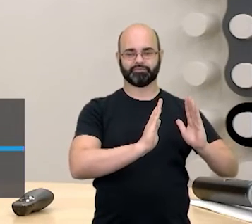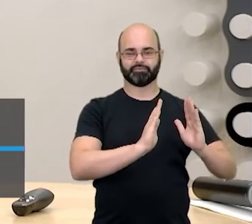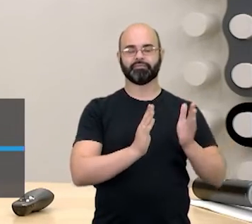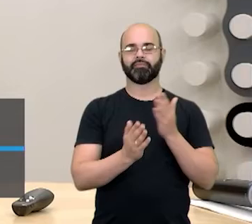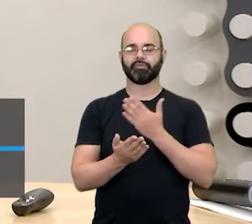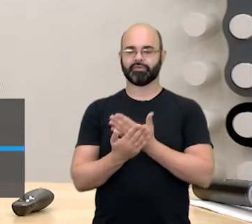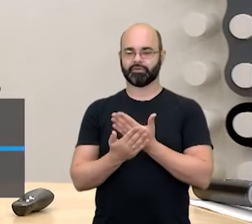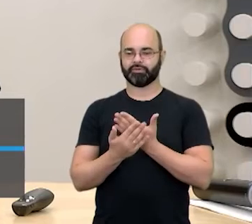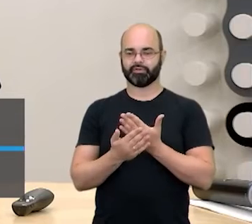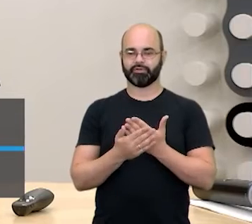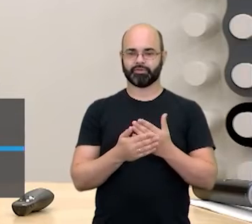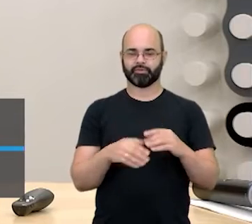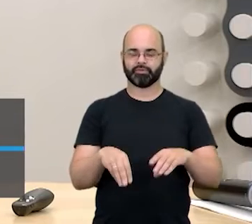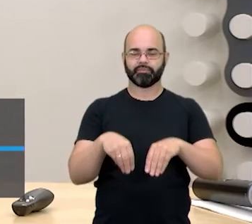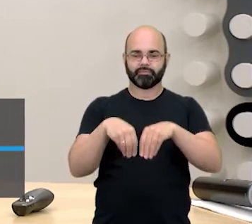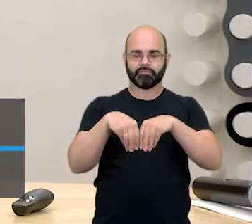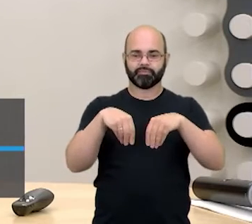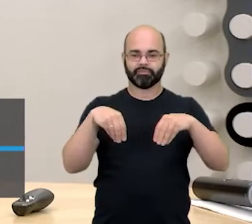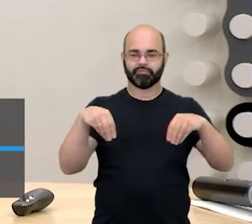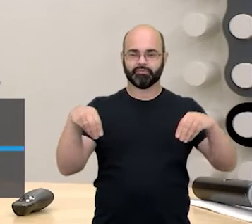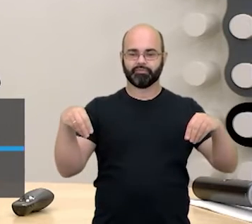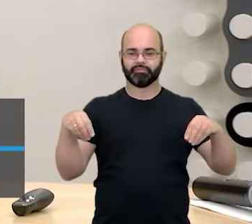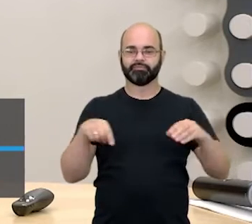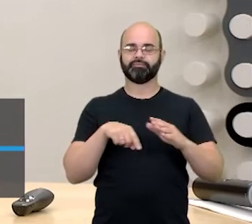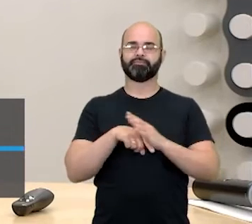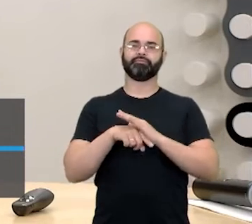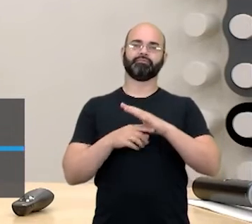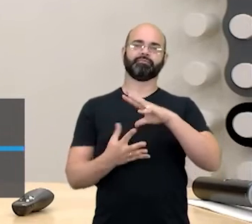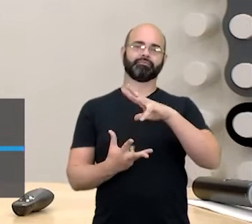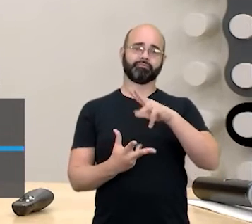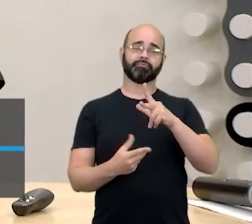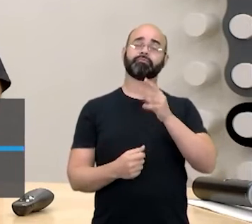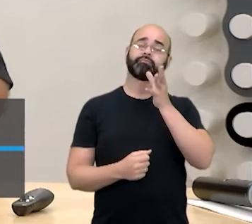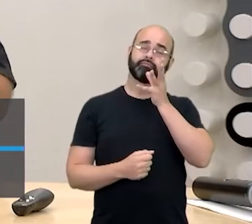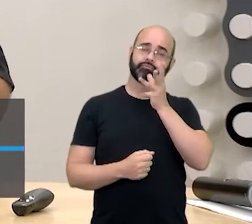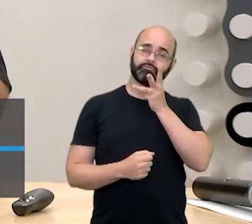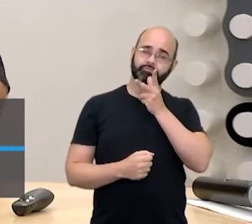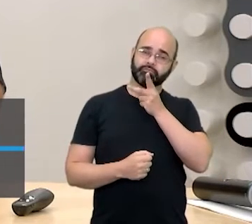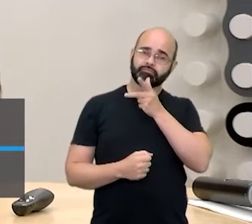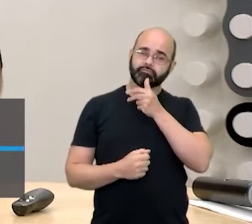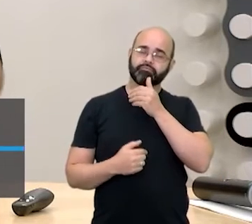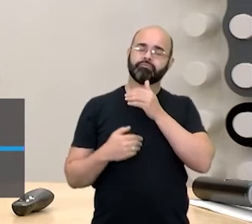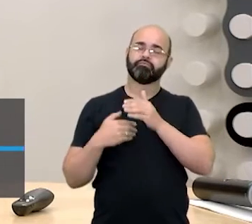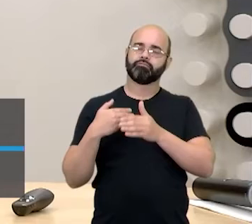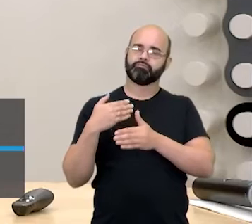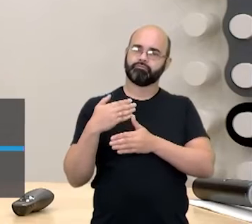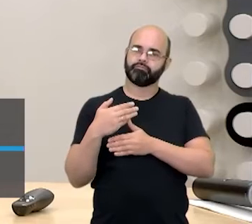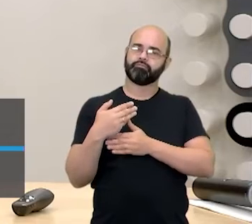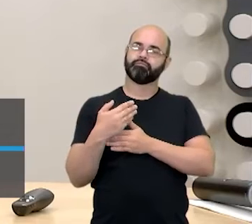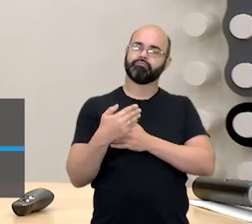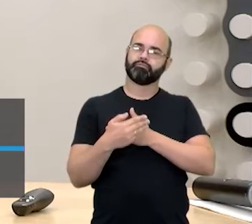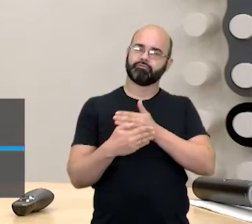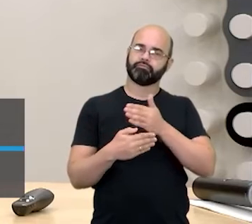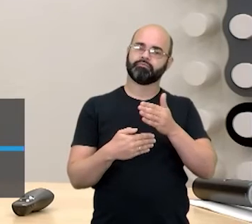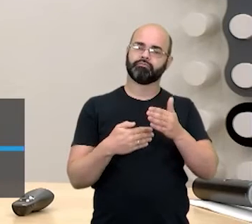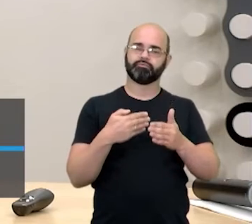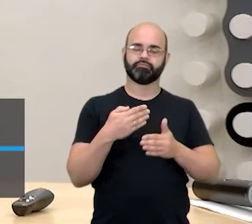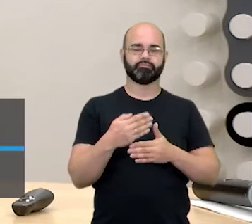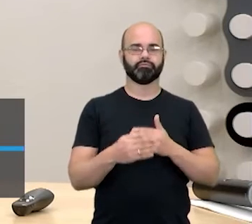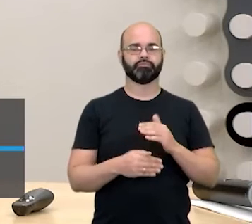do tempo geológico, né? E esse processo aí que é lento e gradual no nosso planeta, né, que tem aí em torno